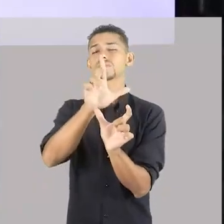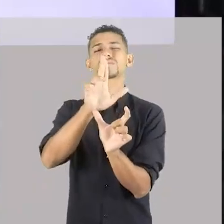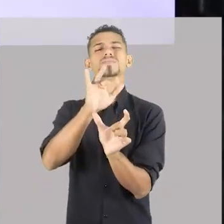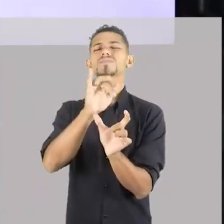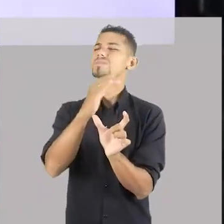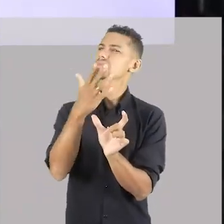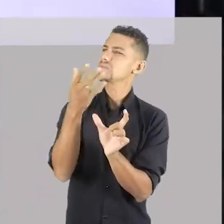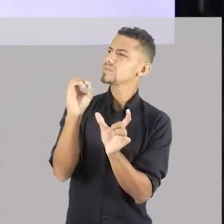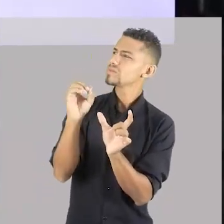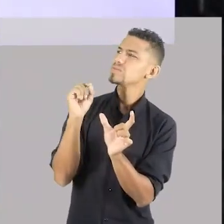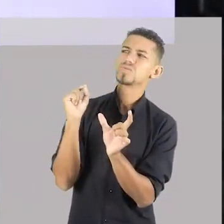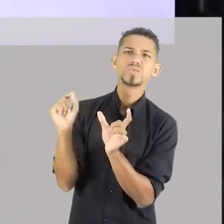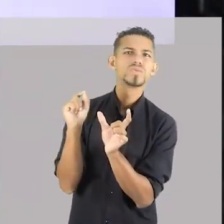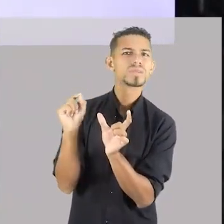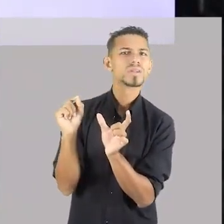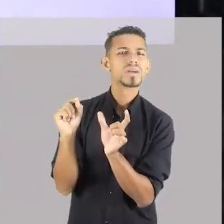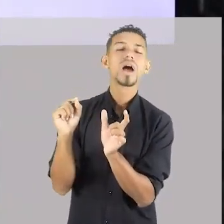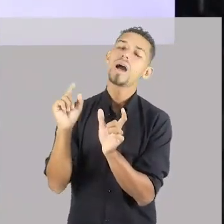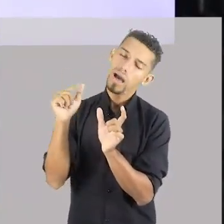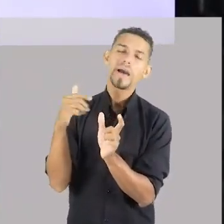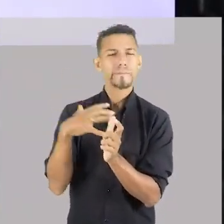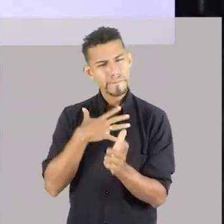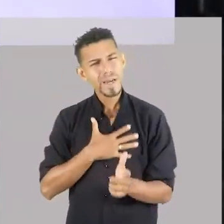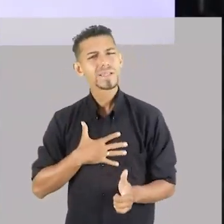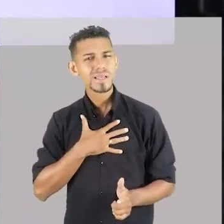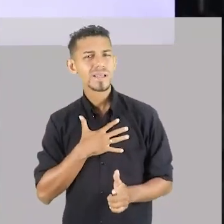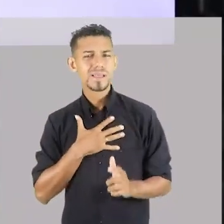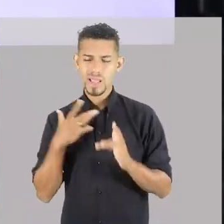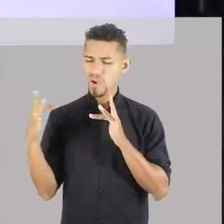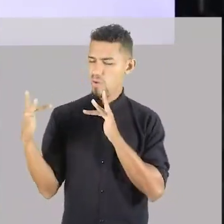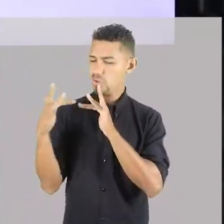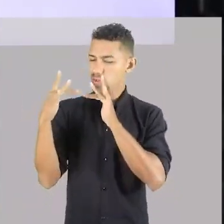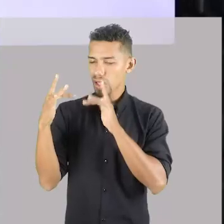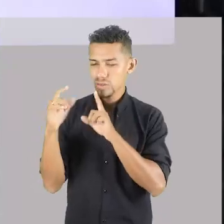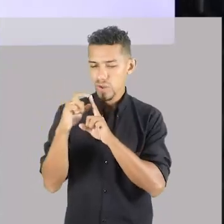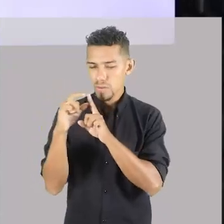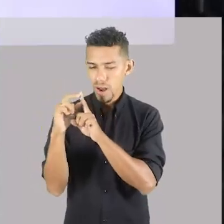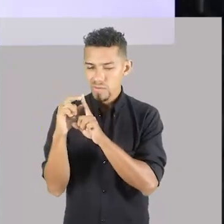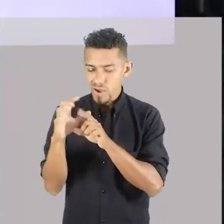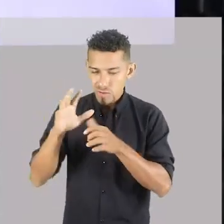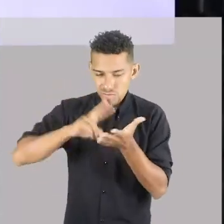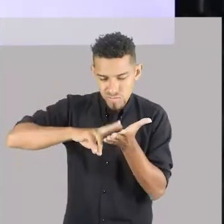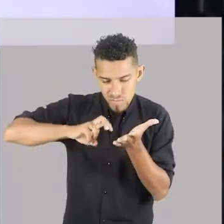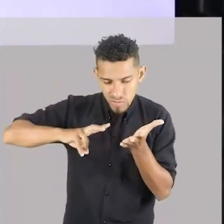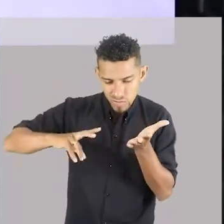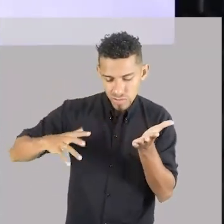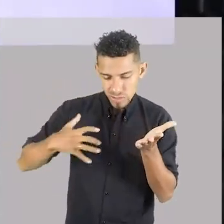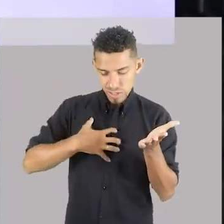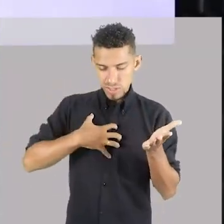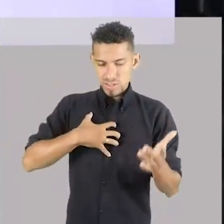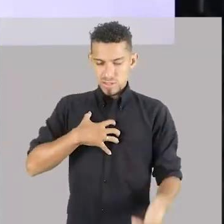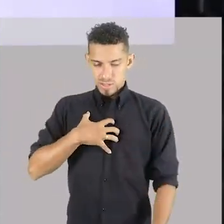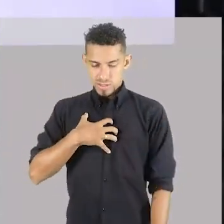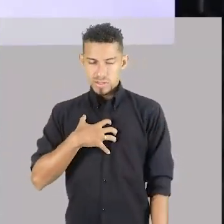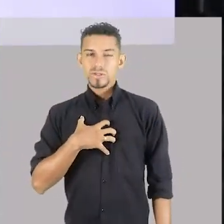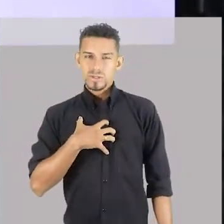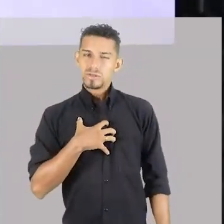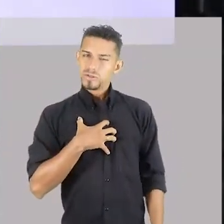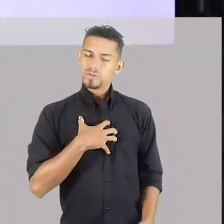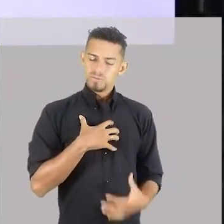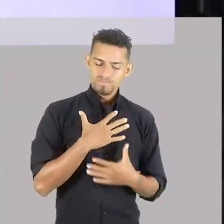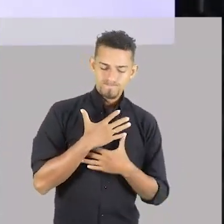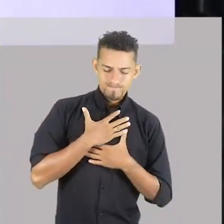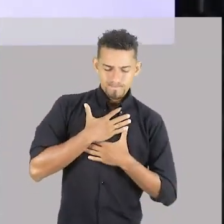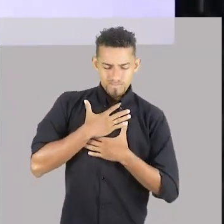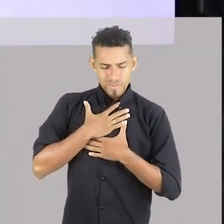fruição? É exatamente o prazer, ter o contato com as palavras e sentir prazer nesse contato. E o texto literário